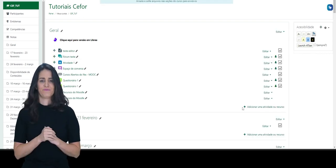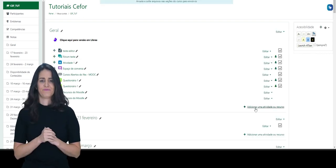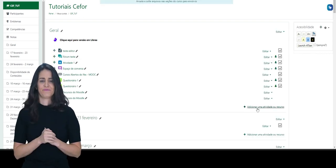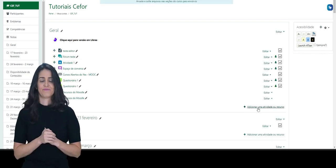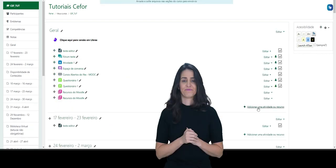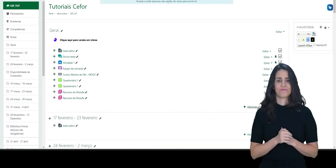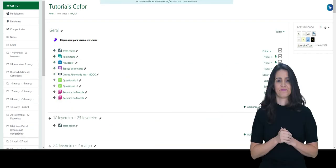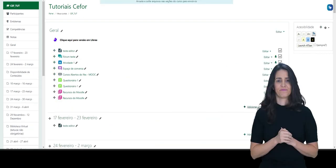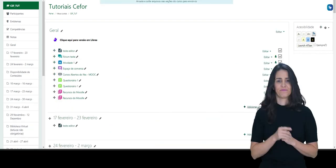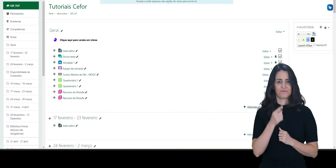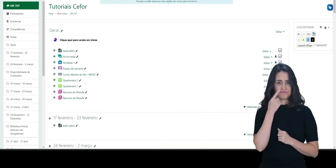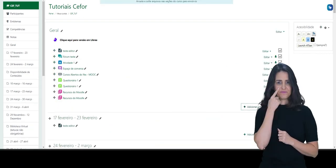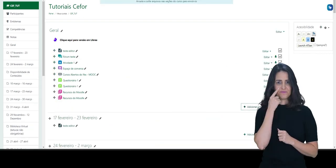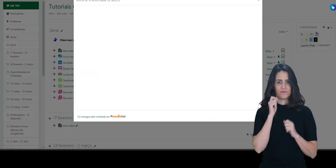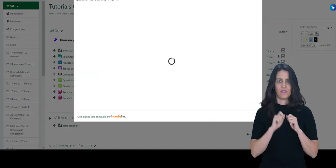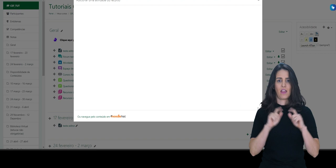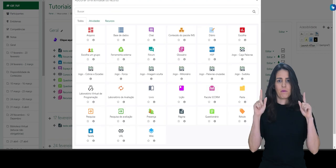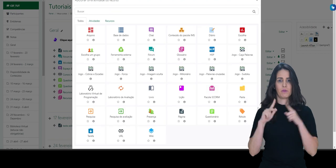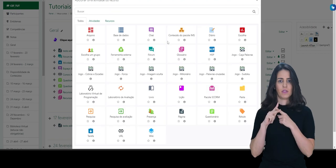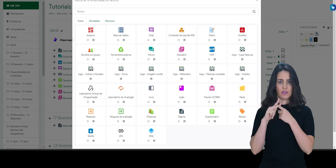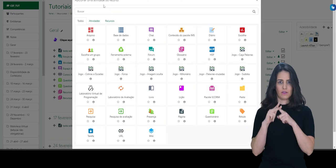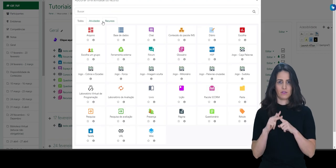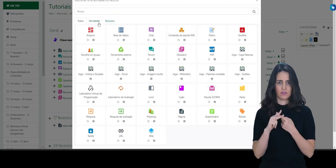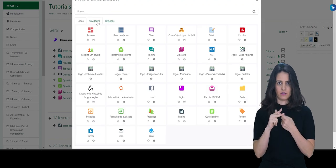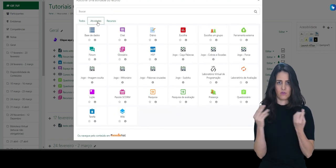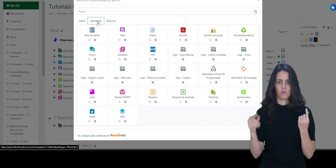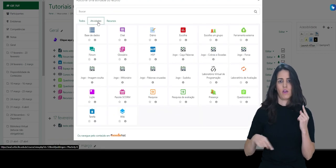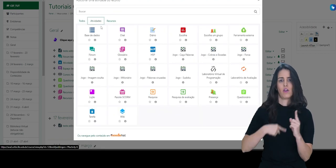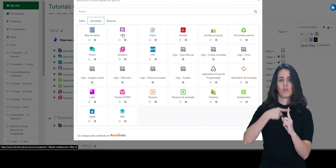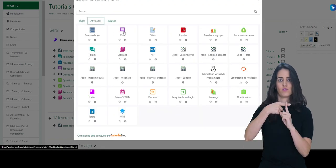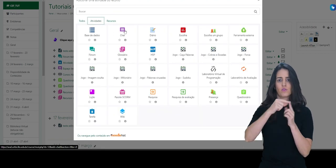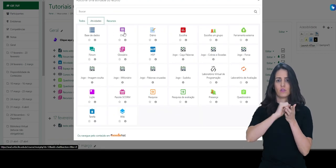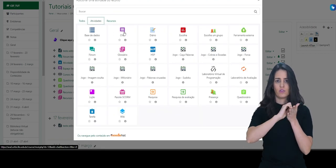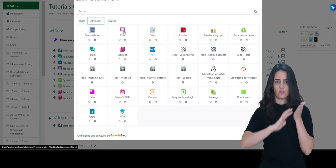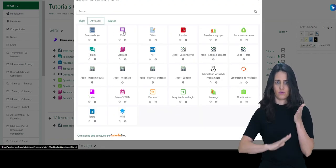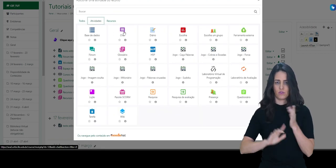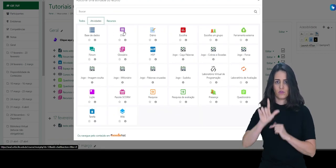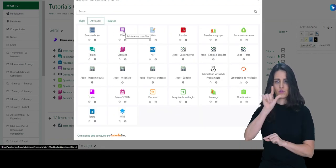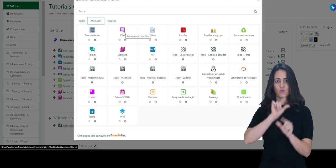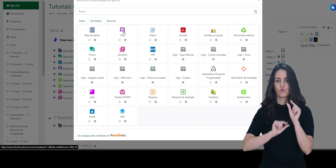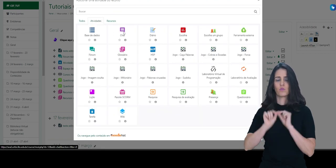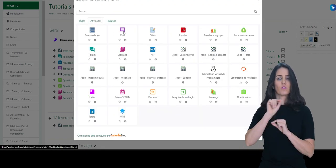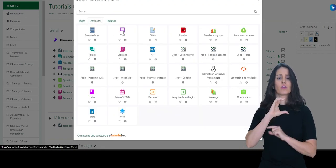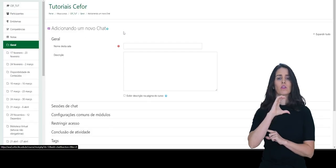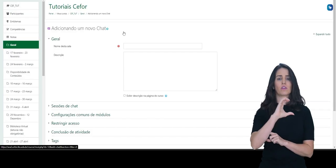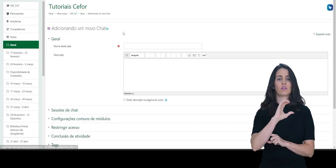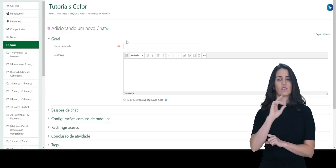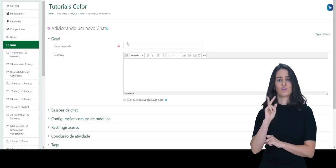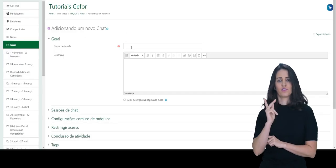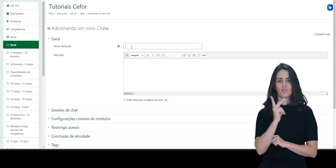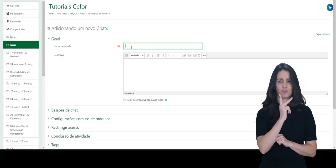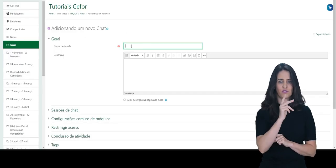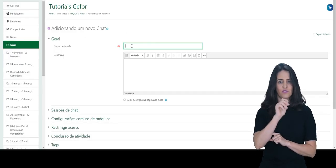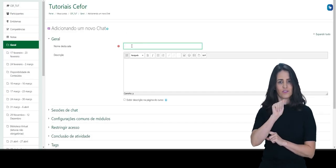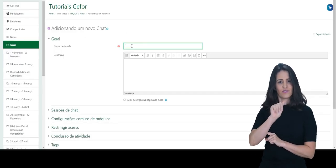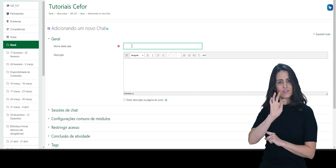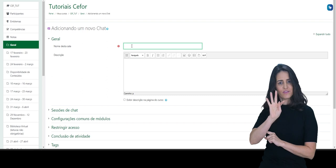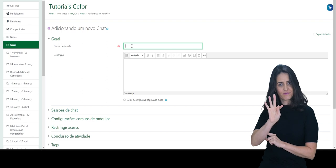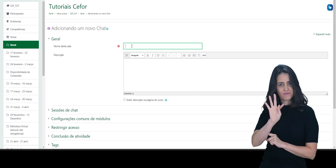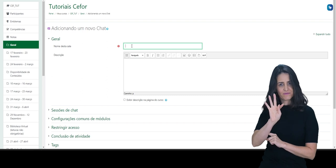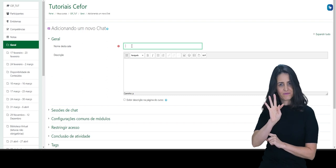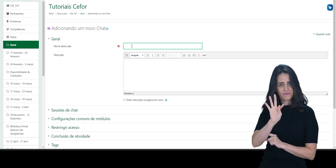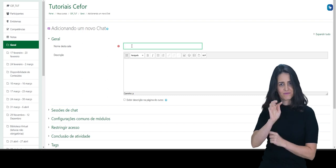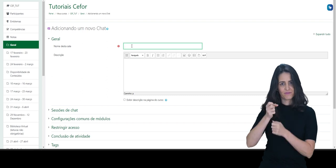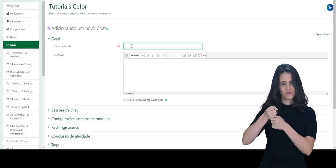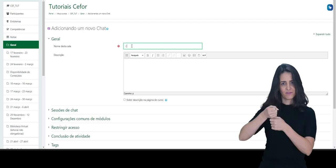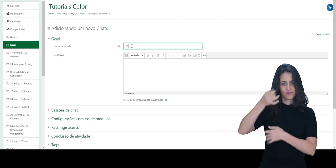edição vamos adicionar uma atividade vamos em atividades escolher o chat colocamos